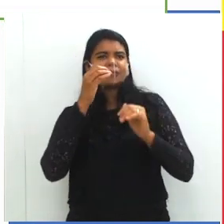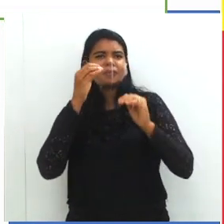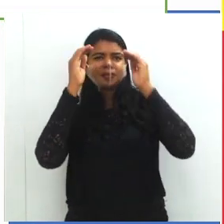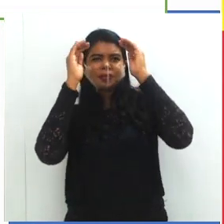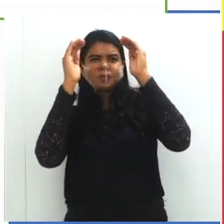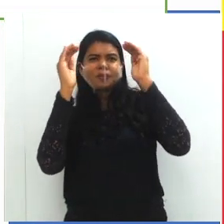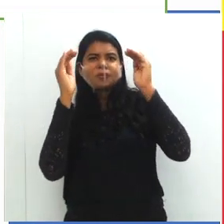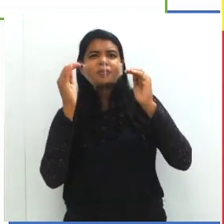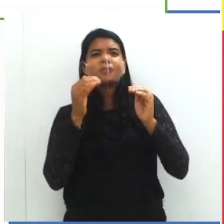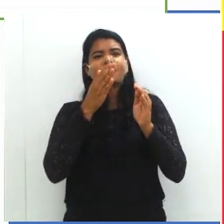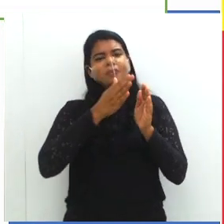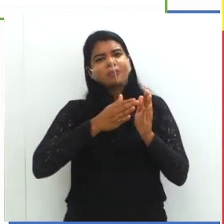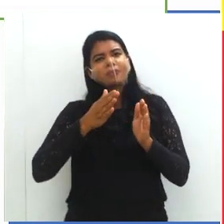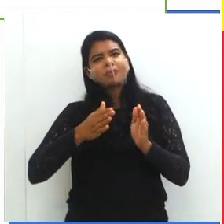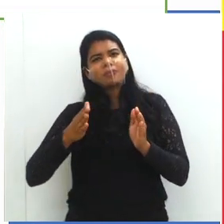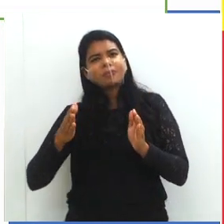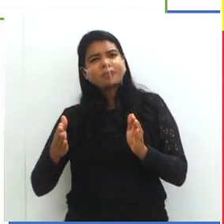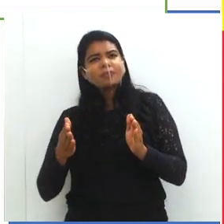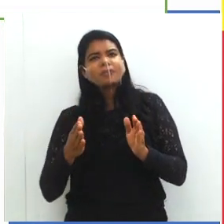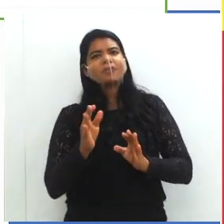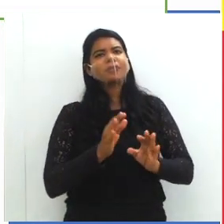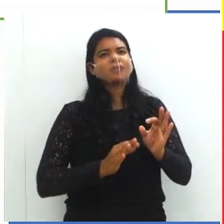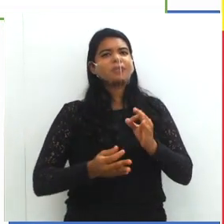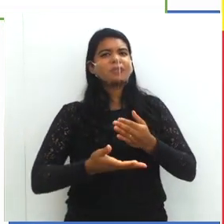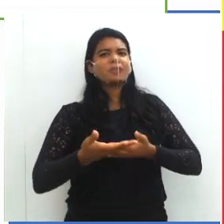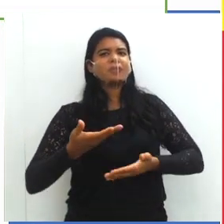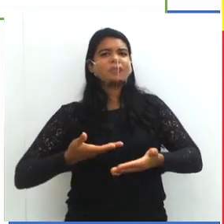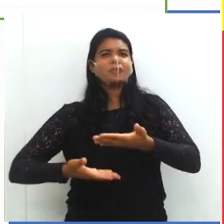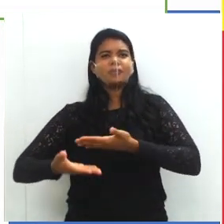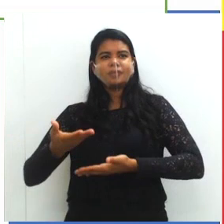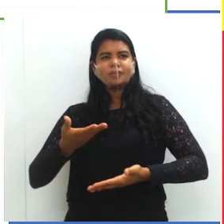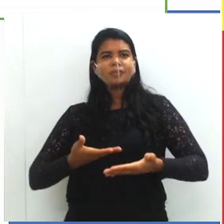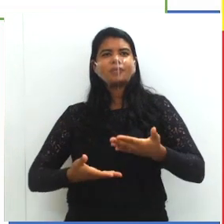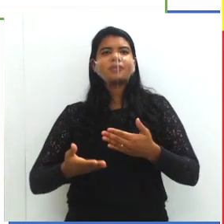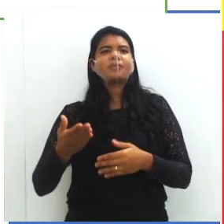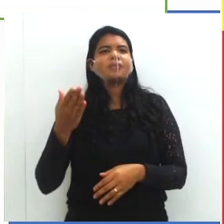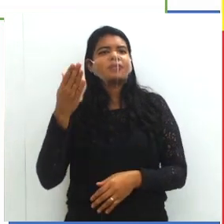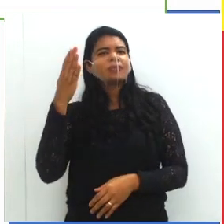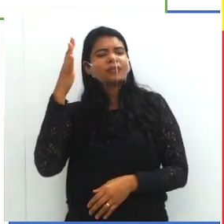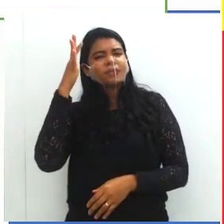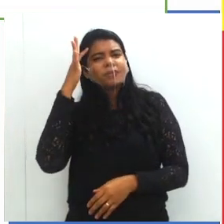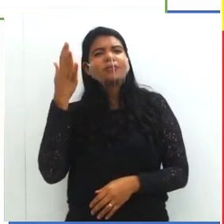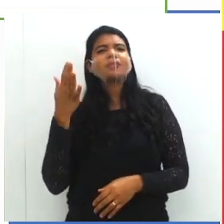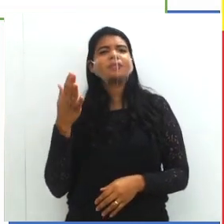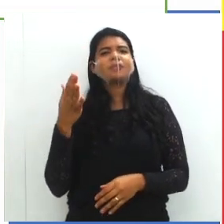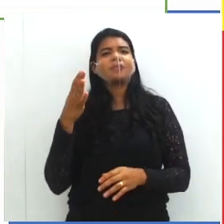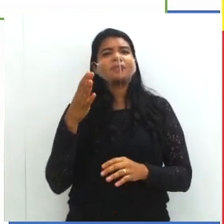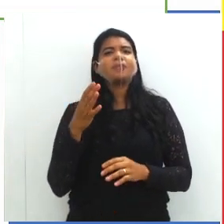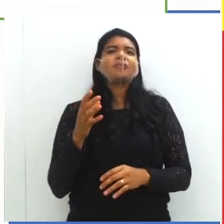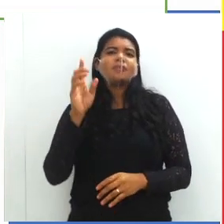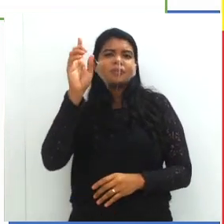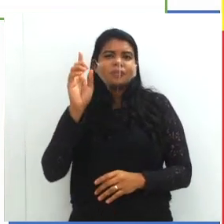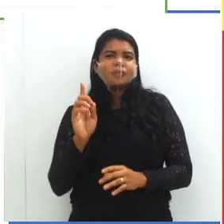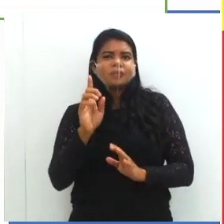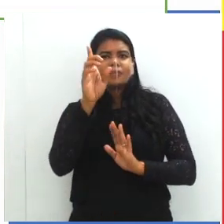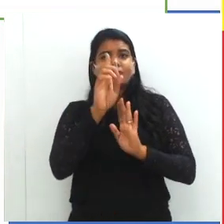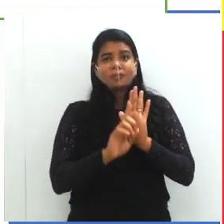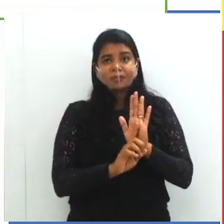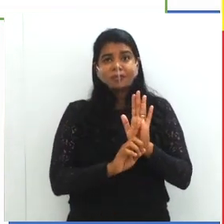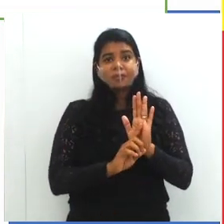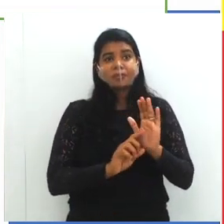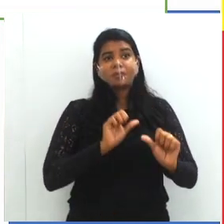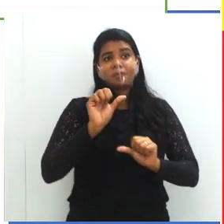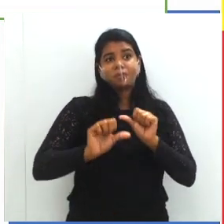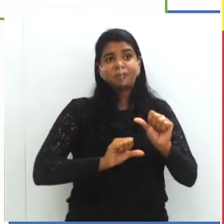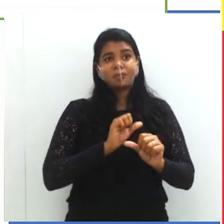dizem respeito a um processo em constante elaboração, ampliando o reconhecimento de direitos